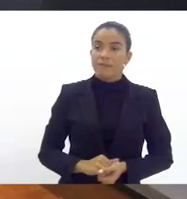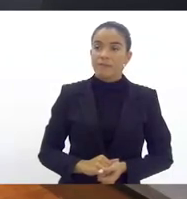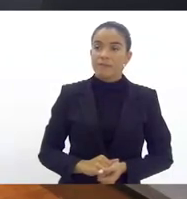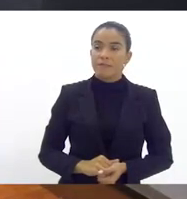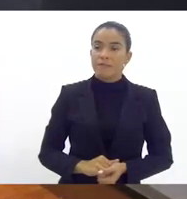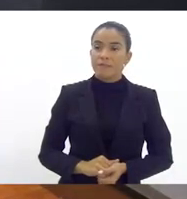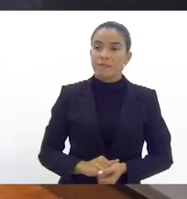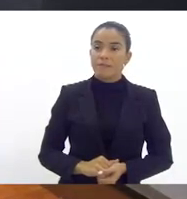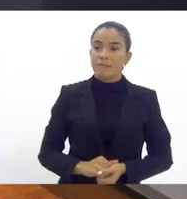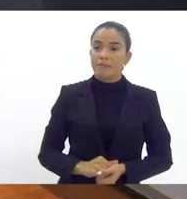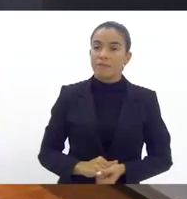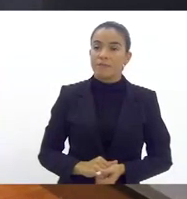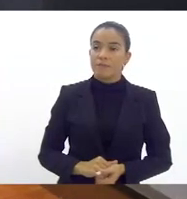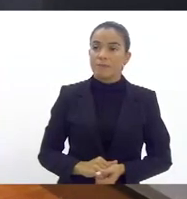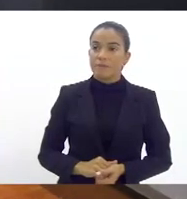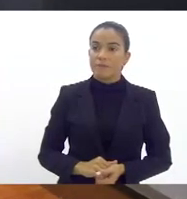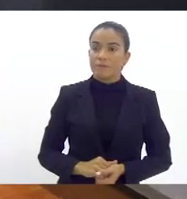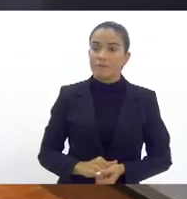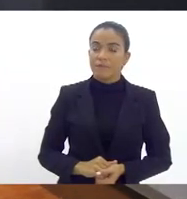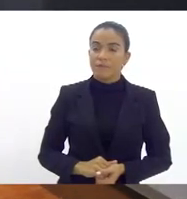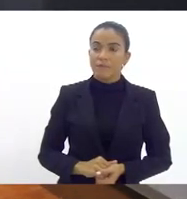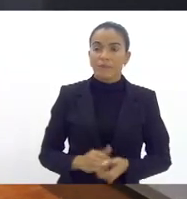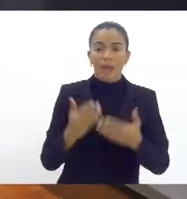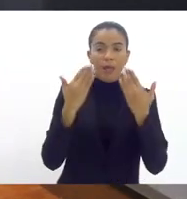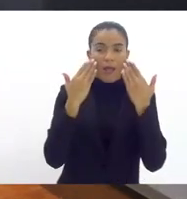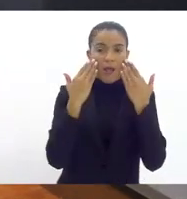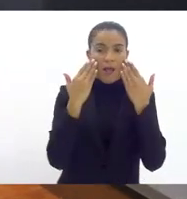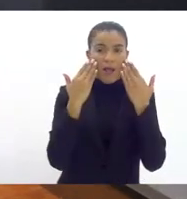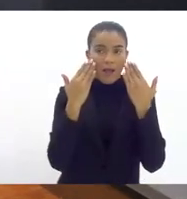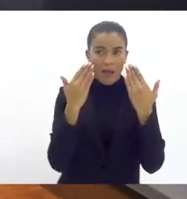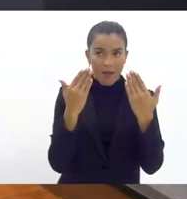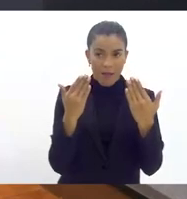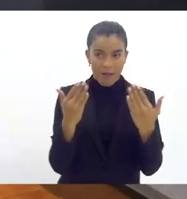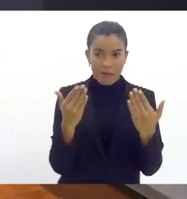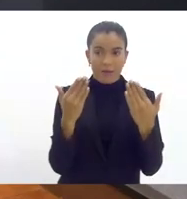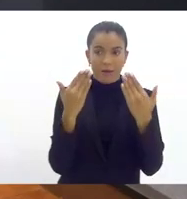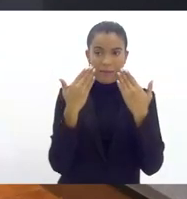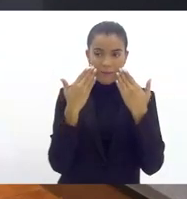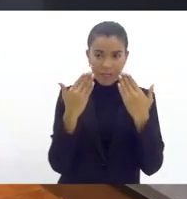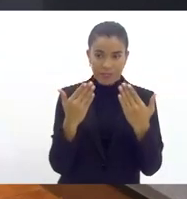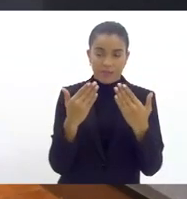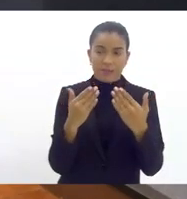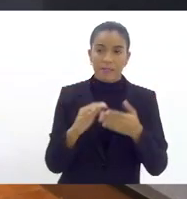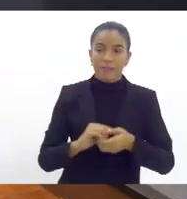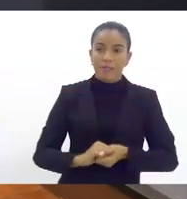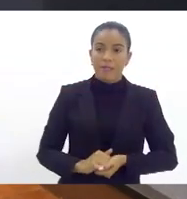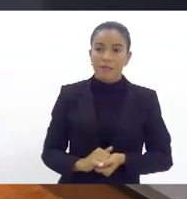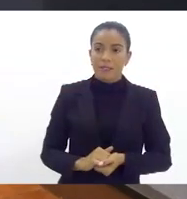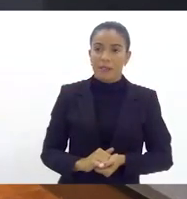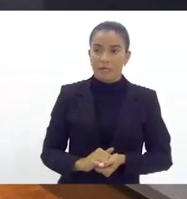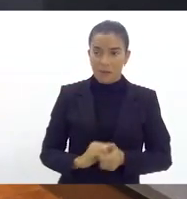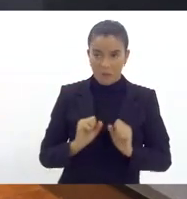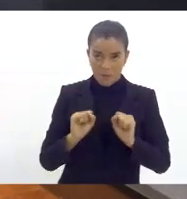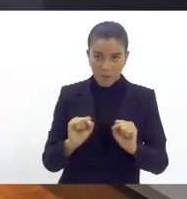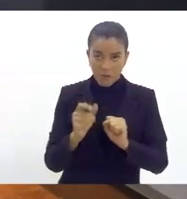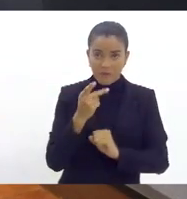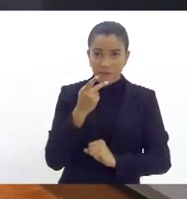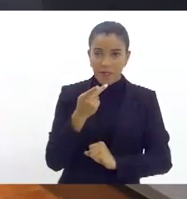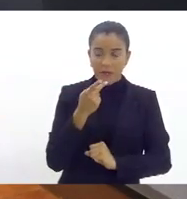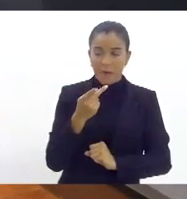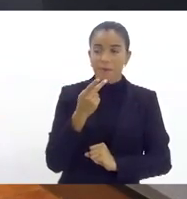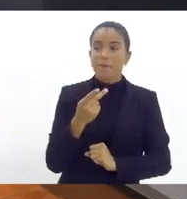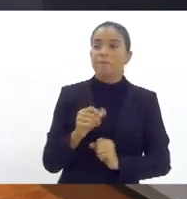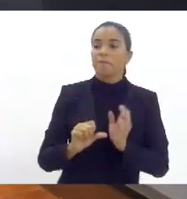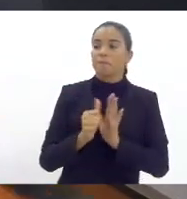só queria pedir para se apresentar por gentileza posso falar Então